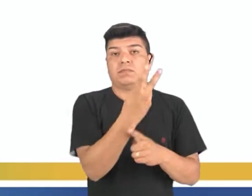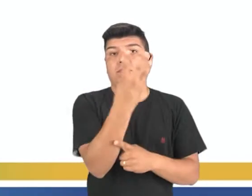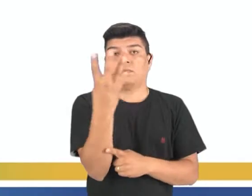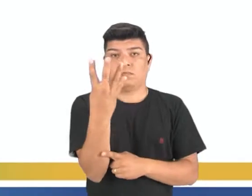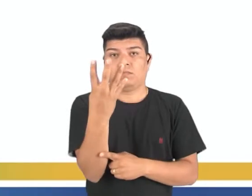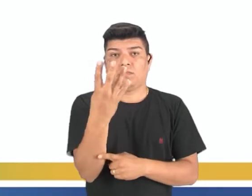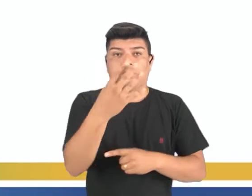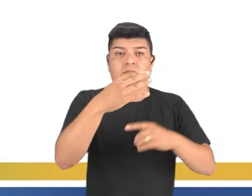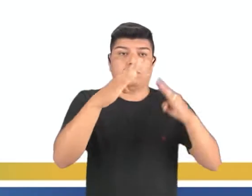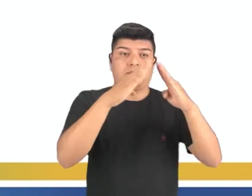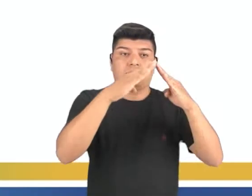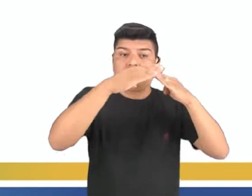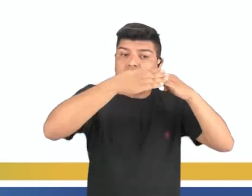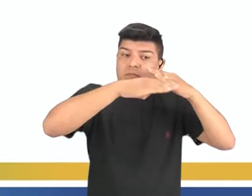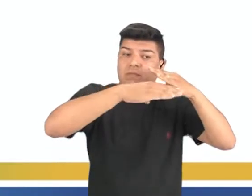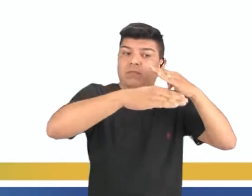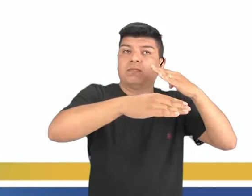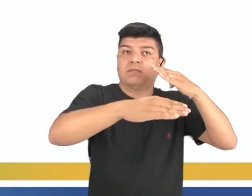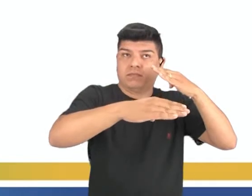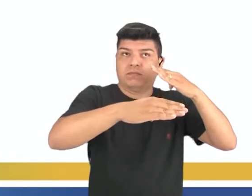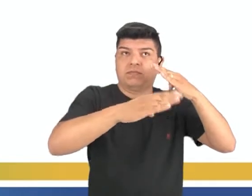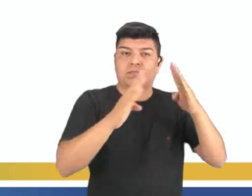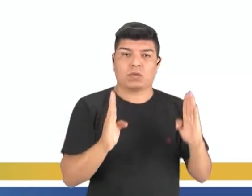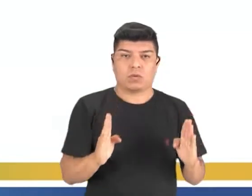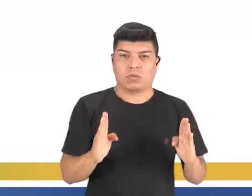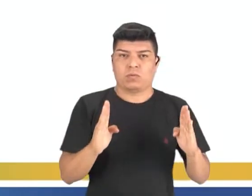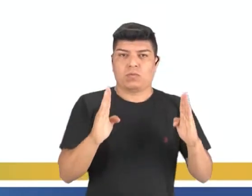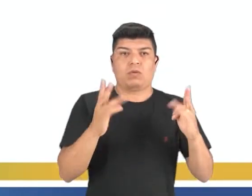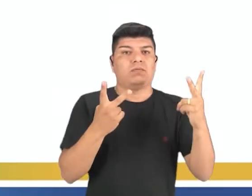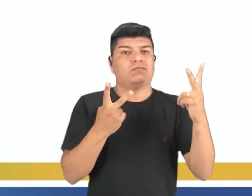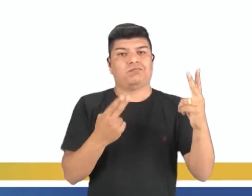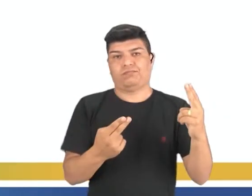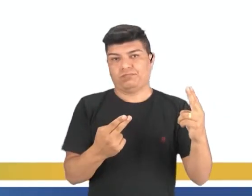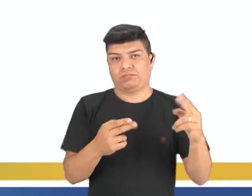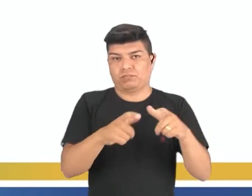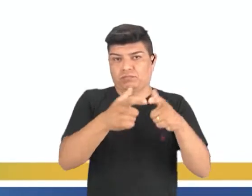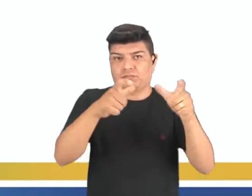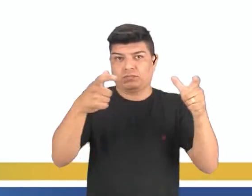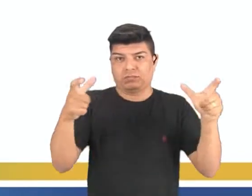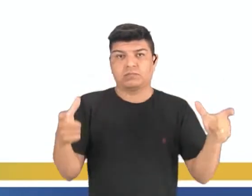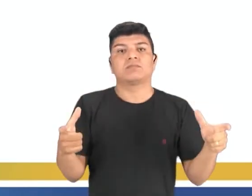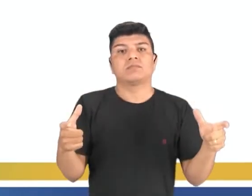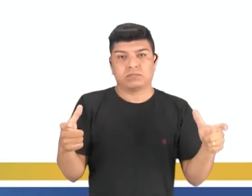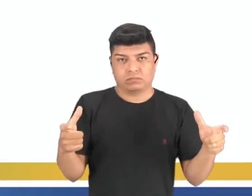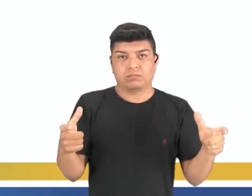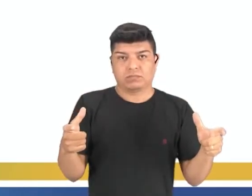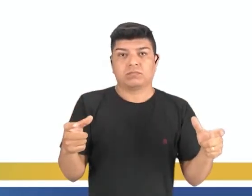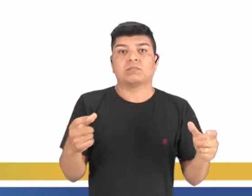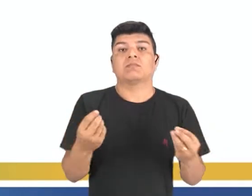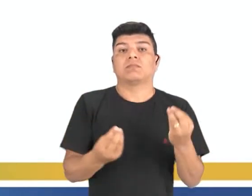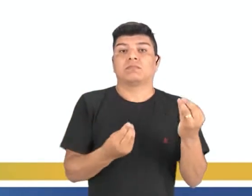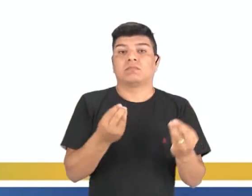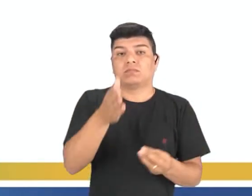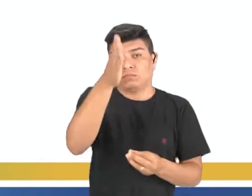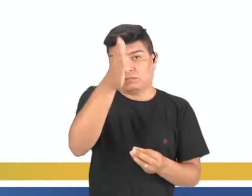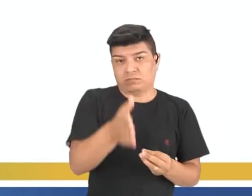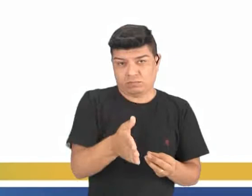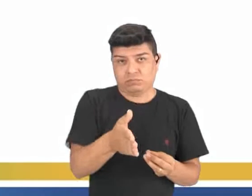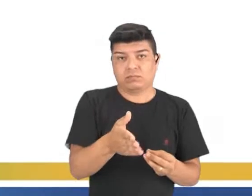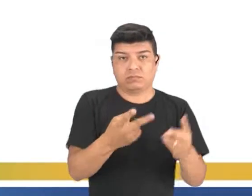telhas, quando cresce, a de tijolos também cresce na mesma proporção, e essas são grandezas tidas como